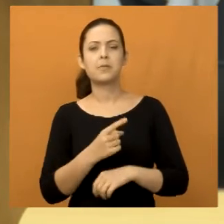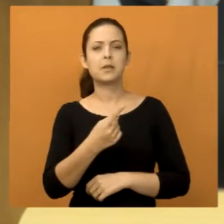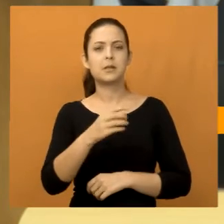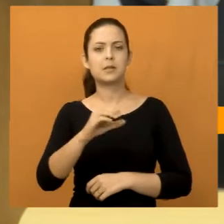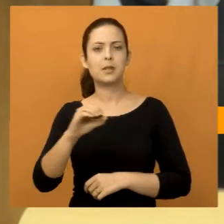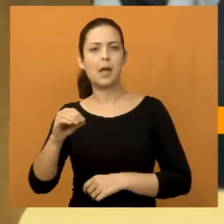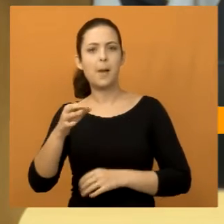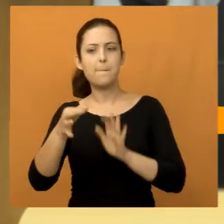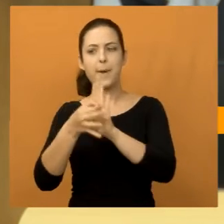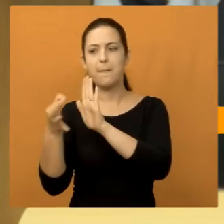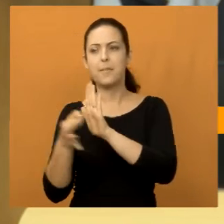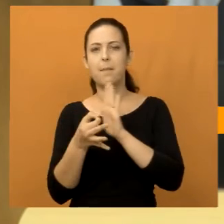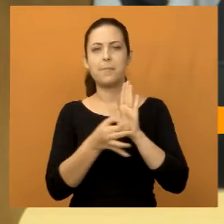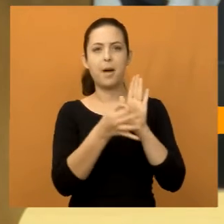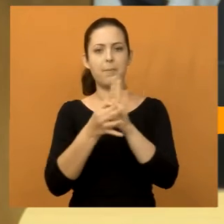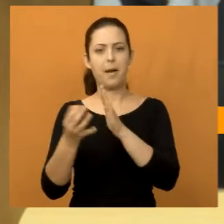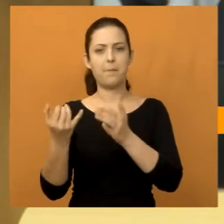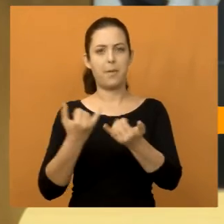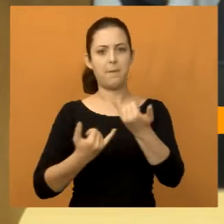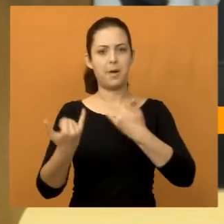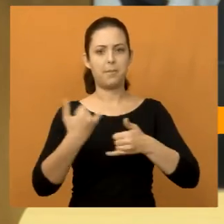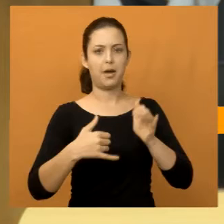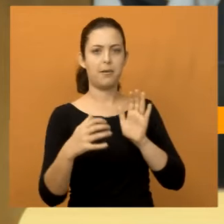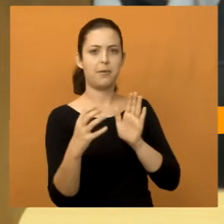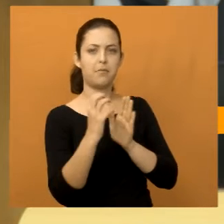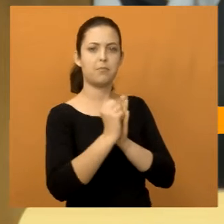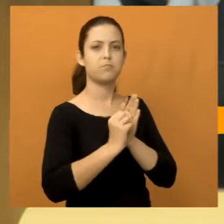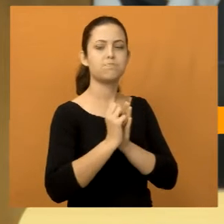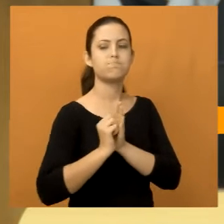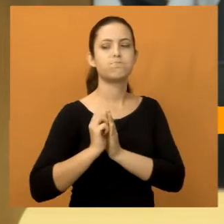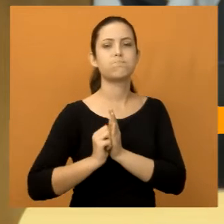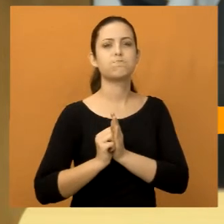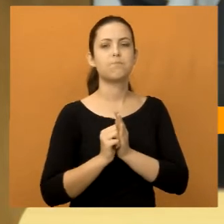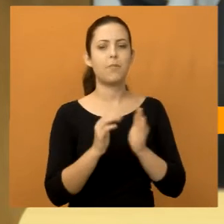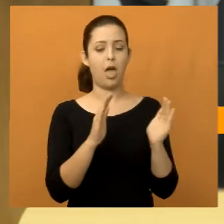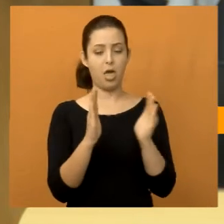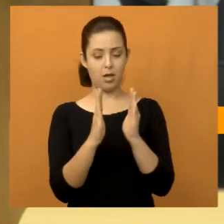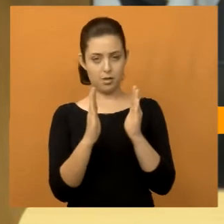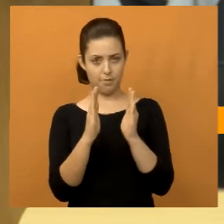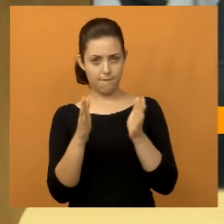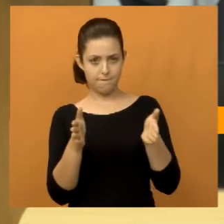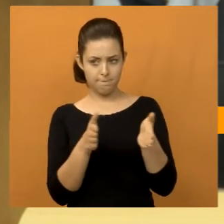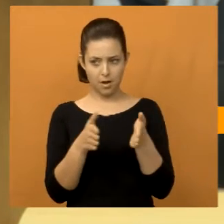100 depoimentos. E nessa fase tivemos